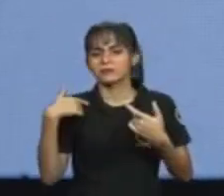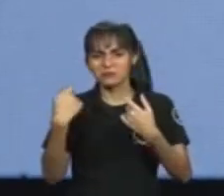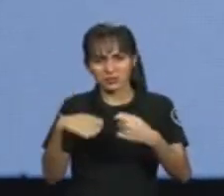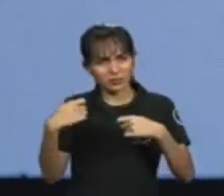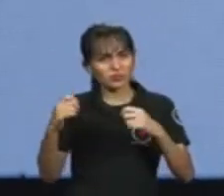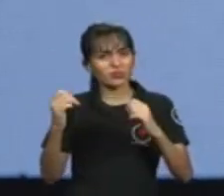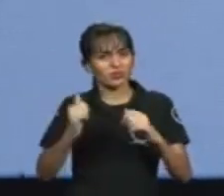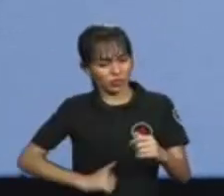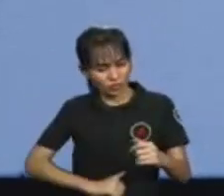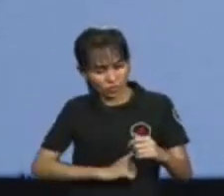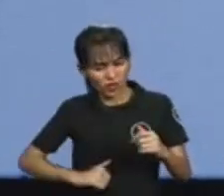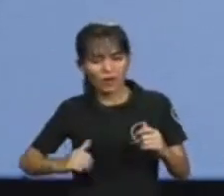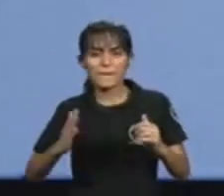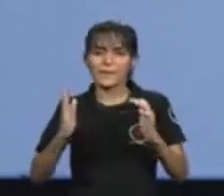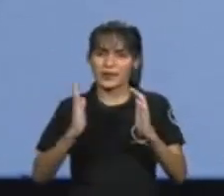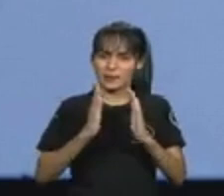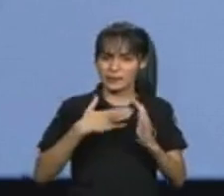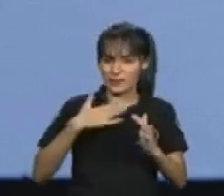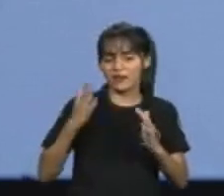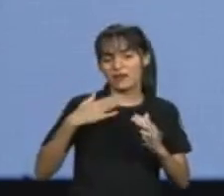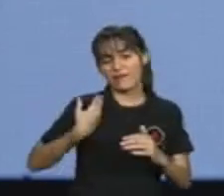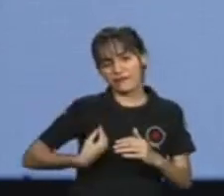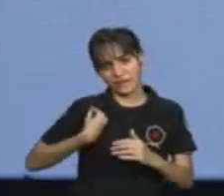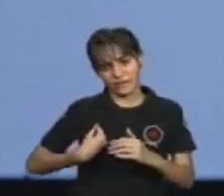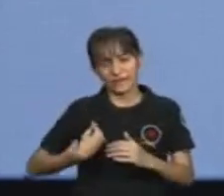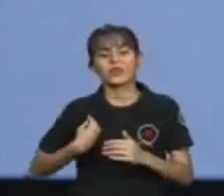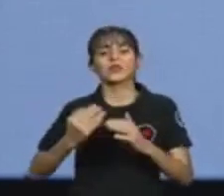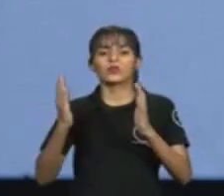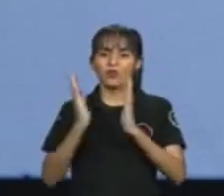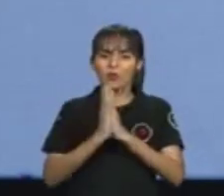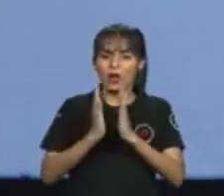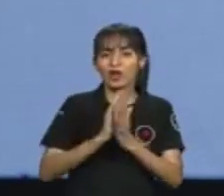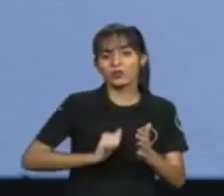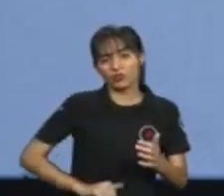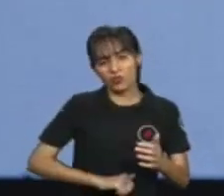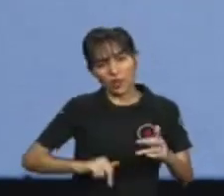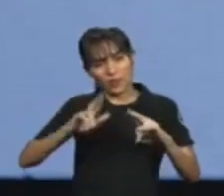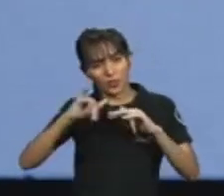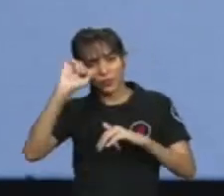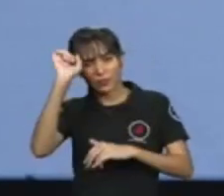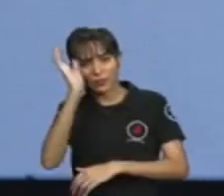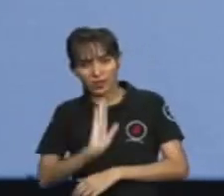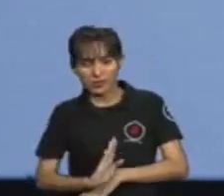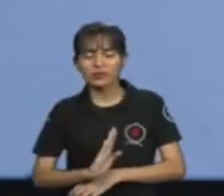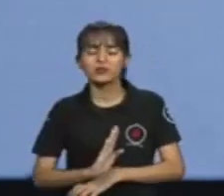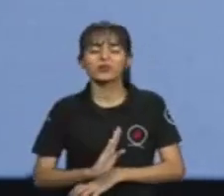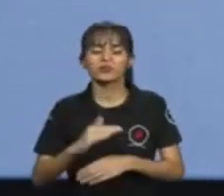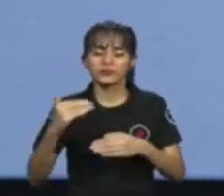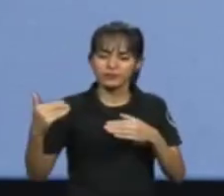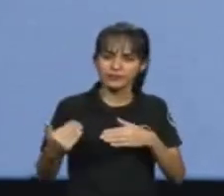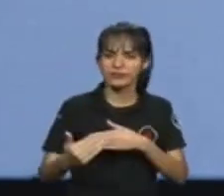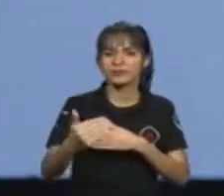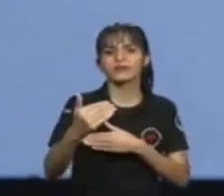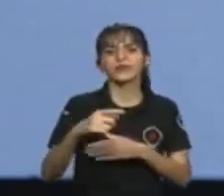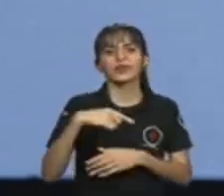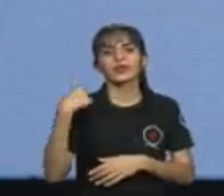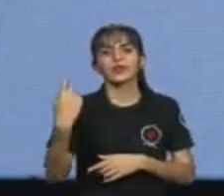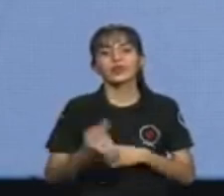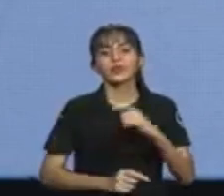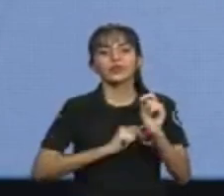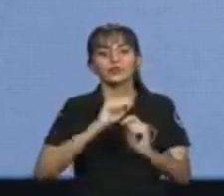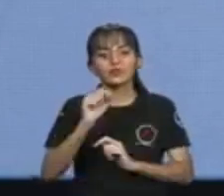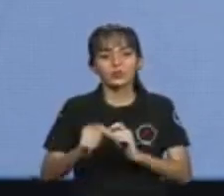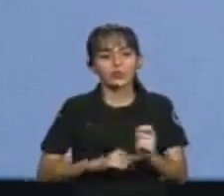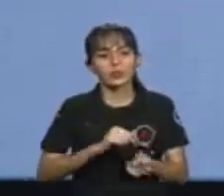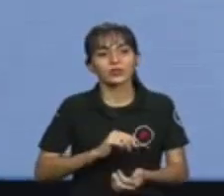vida. Eu preciso jejuar pelo Brasil. E foi a partir desse dia que nós pegamos uma